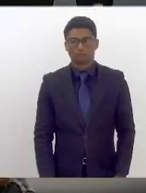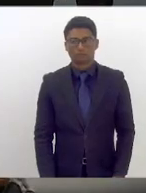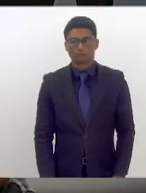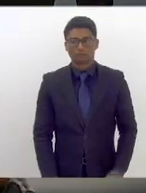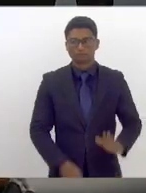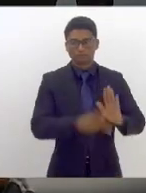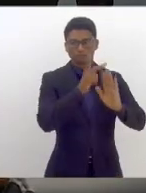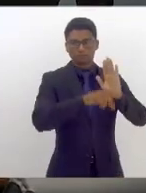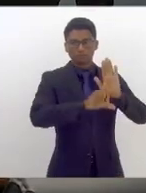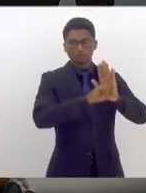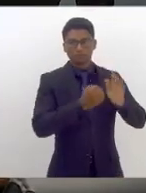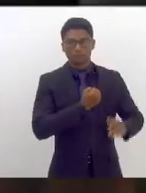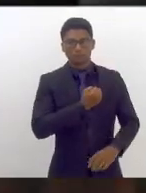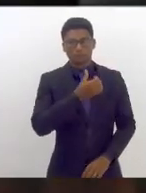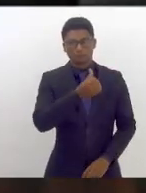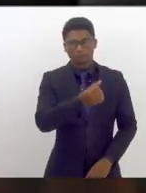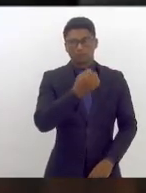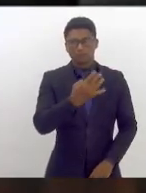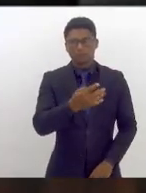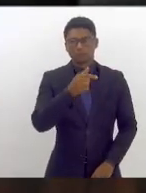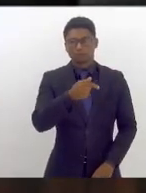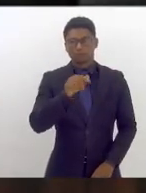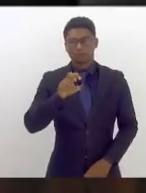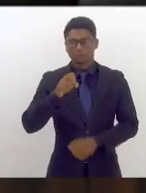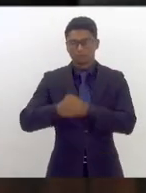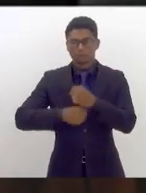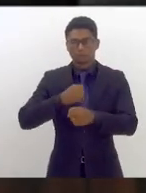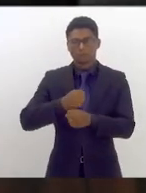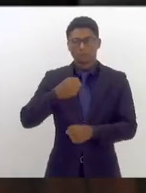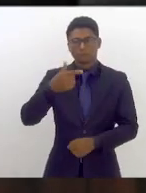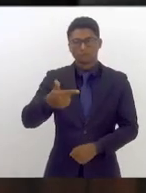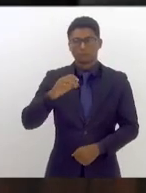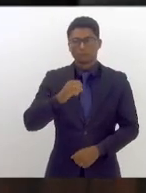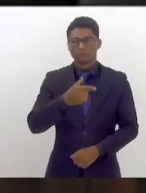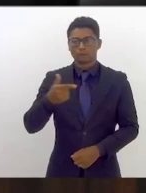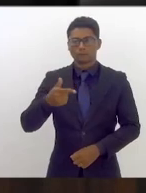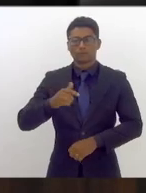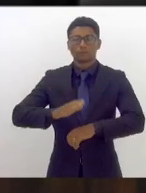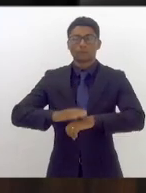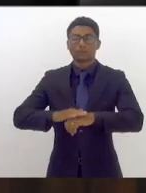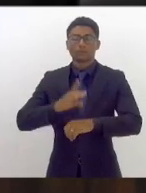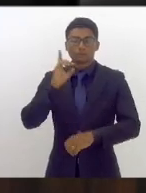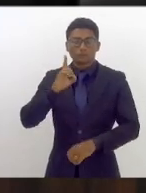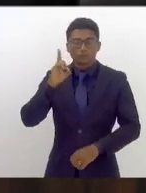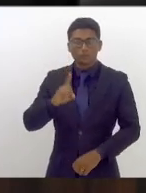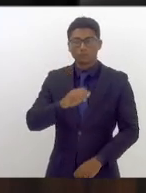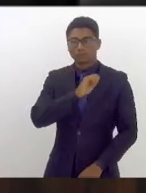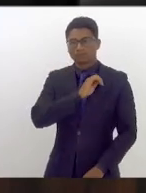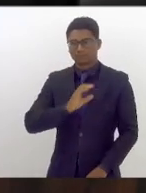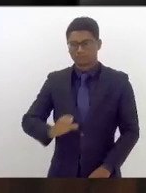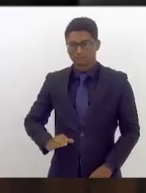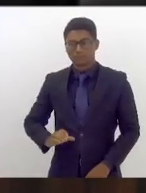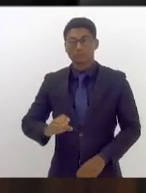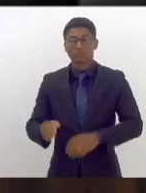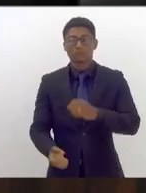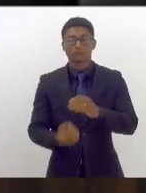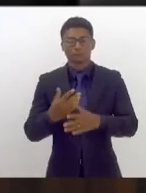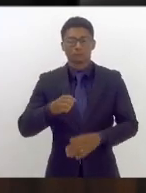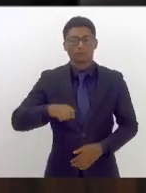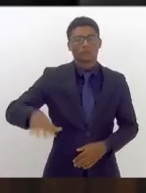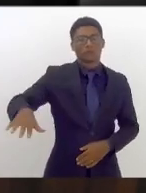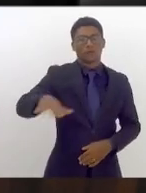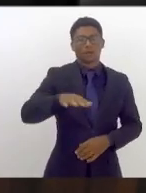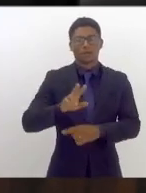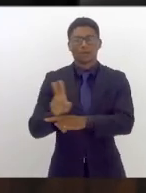projeto de lei 6475 de 22 de autoria Deputado André Siciliano que cria área de Proteção Ambiental Estadual do